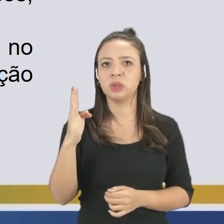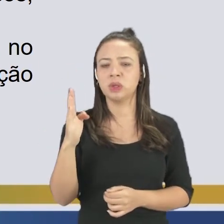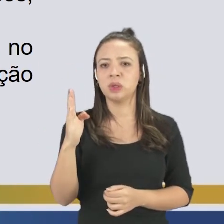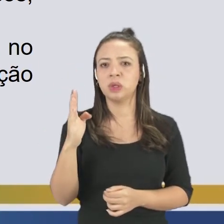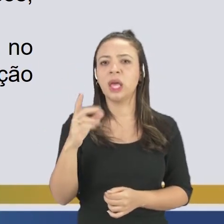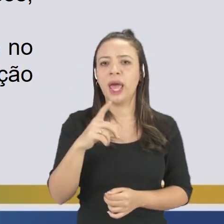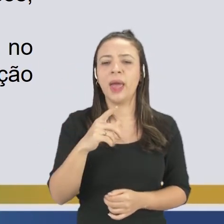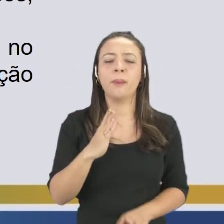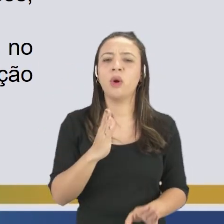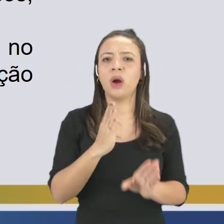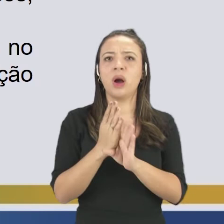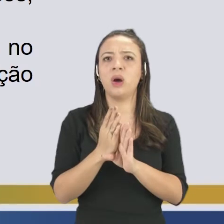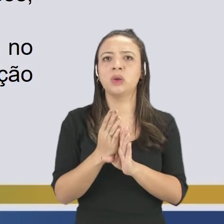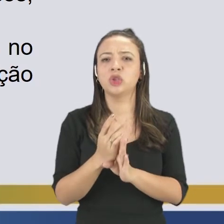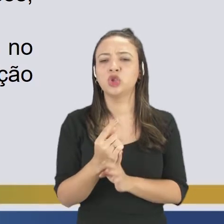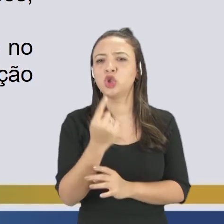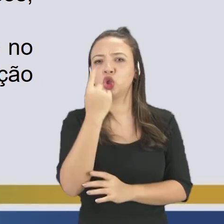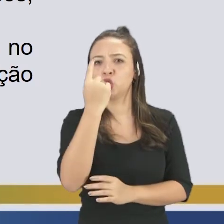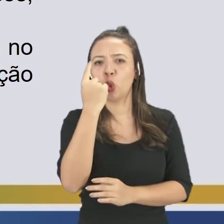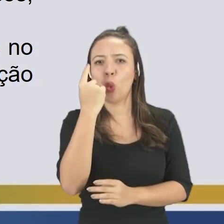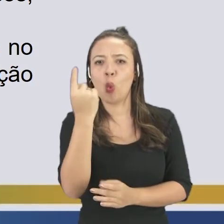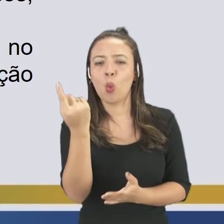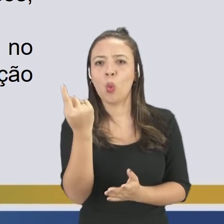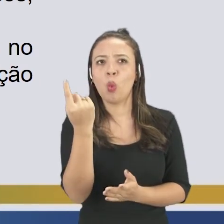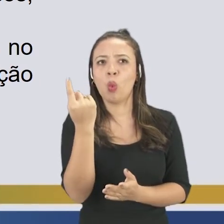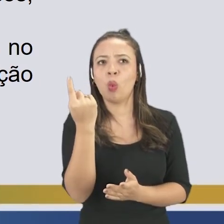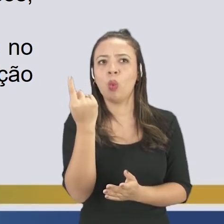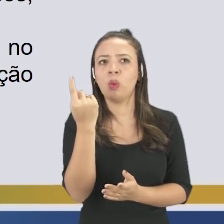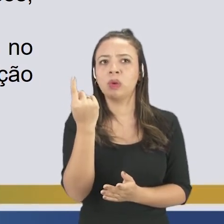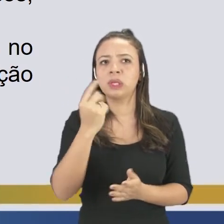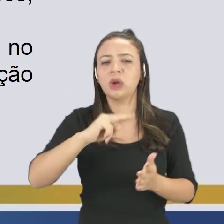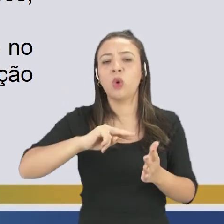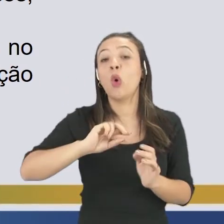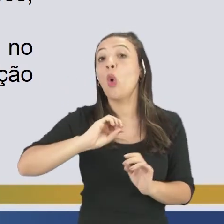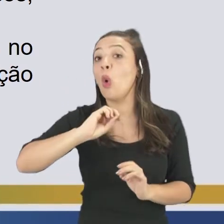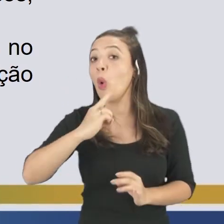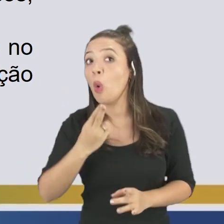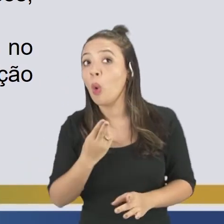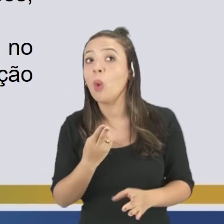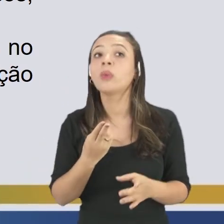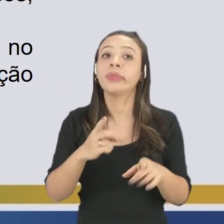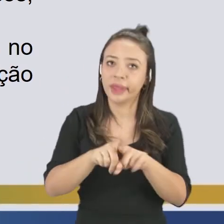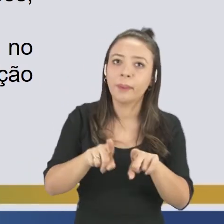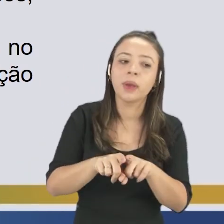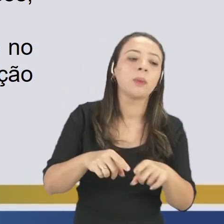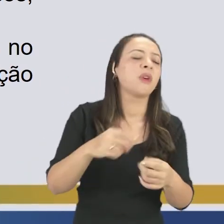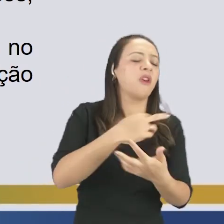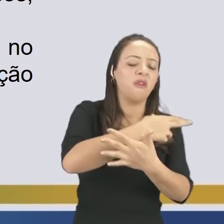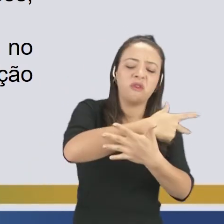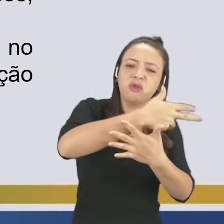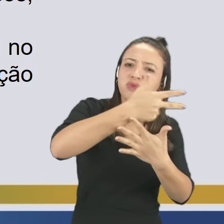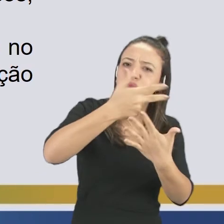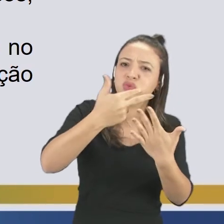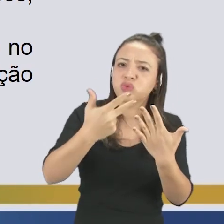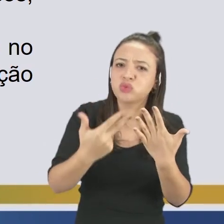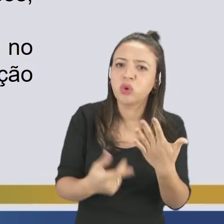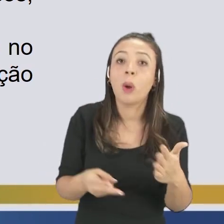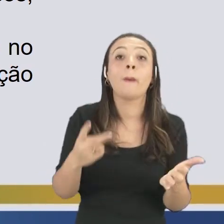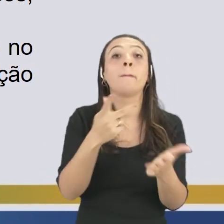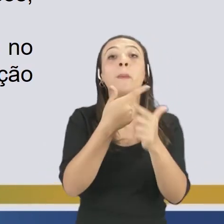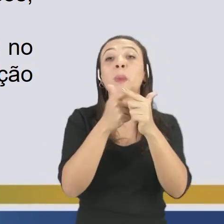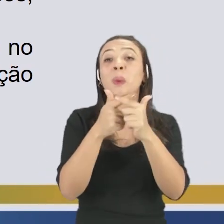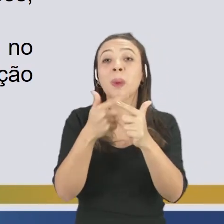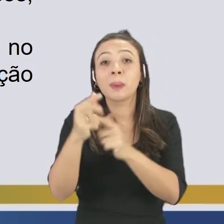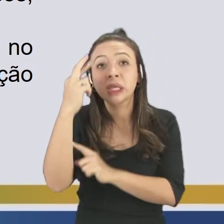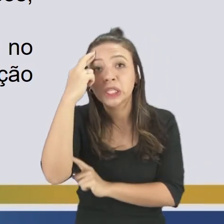episódio único, sendo resultado de uma série de fatores históricos, sociais, conjunturais e